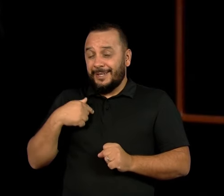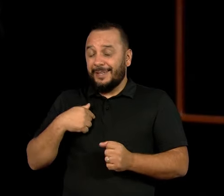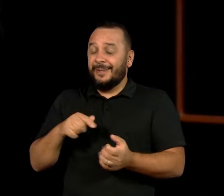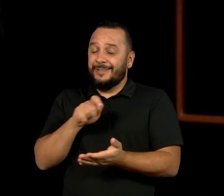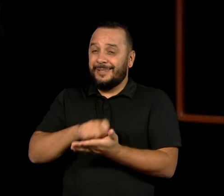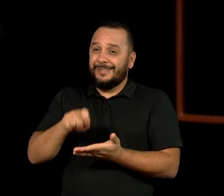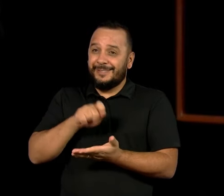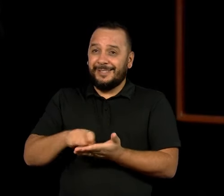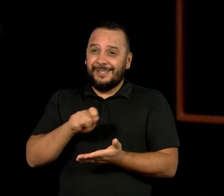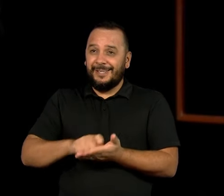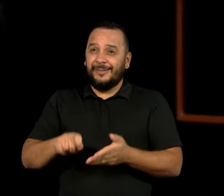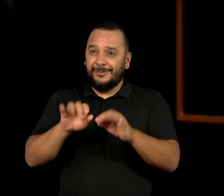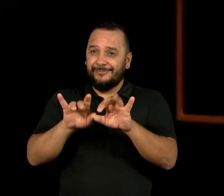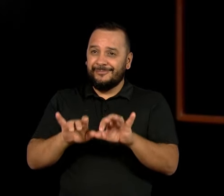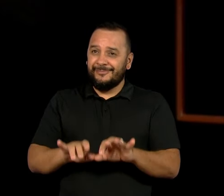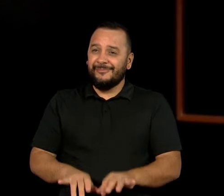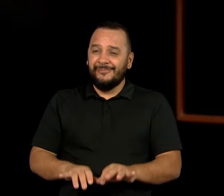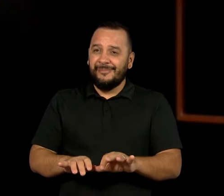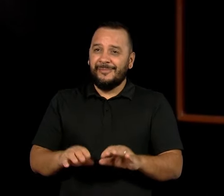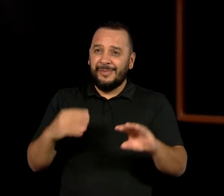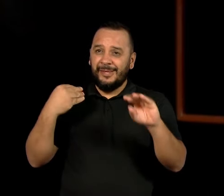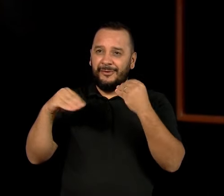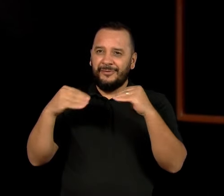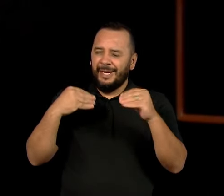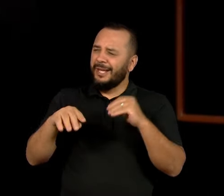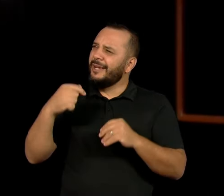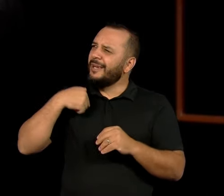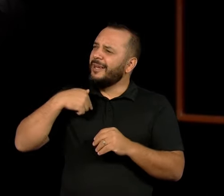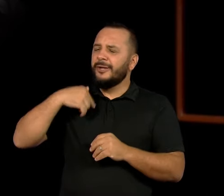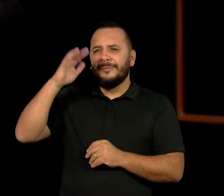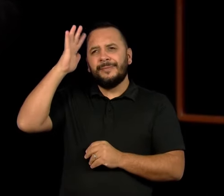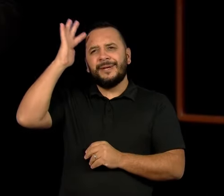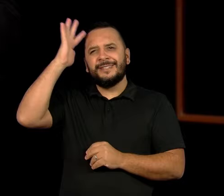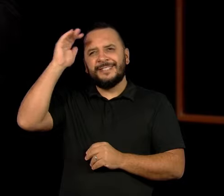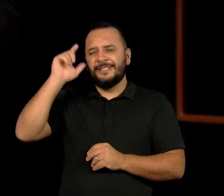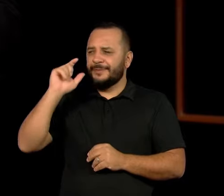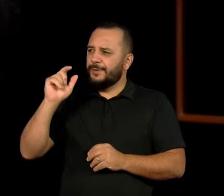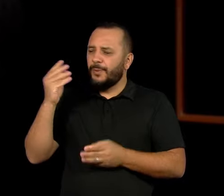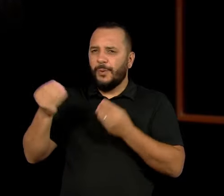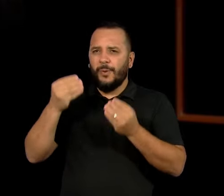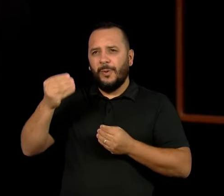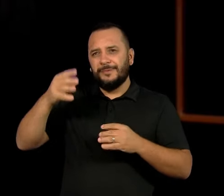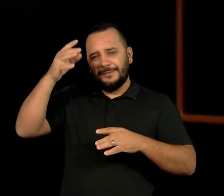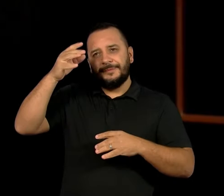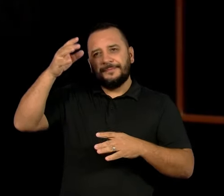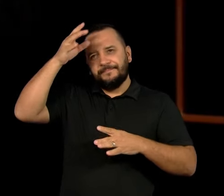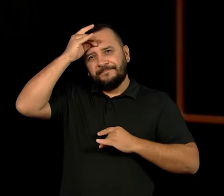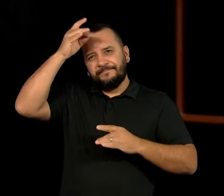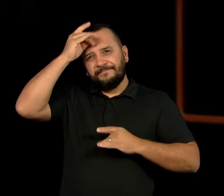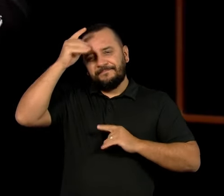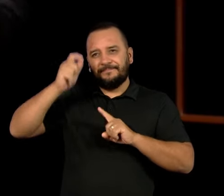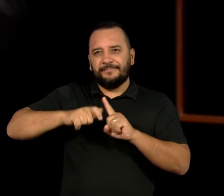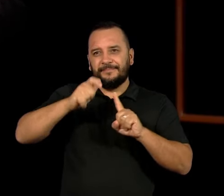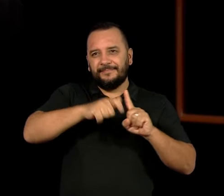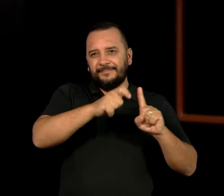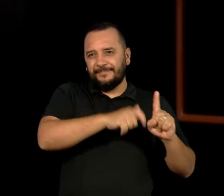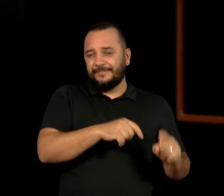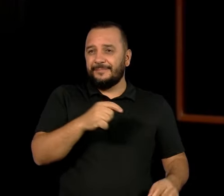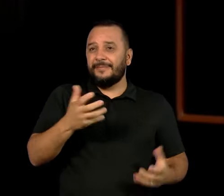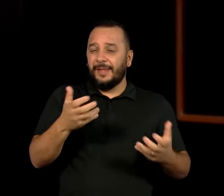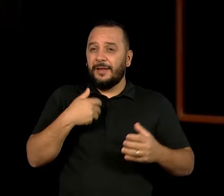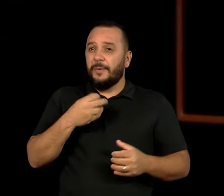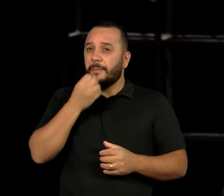escrevo uma novela, eu sempre me coloco na posição de quem vai fazer a personagem. Então, estou sempre procurando dar boas